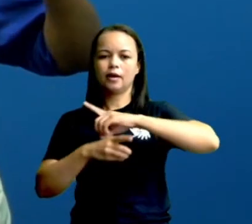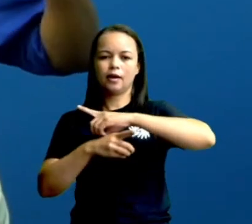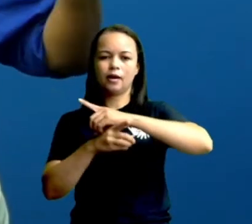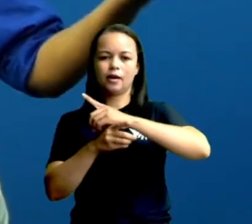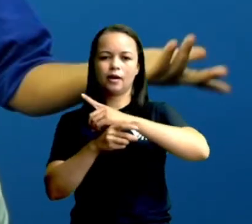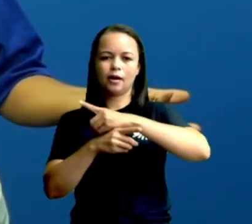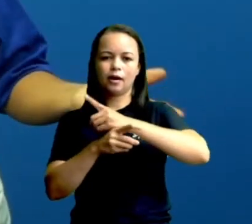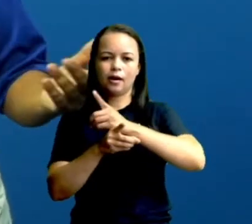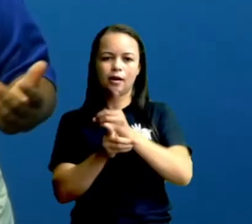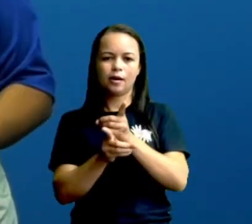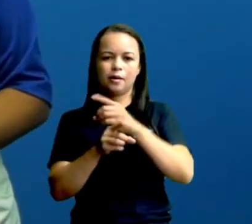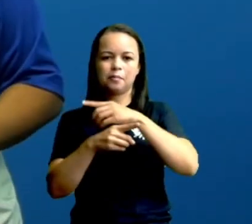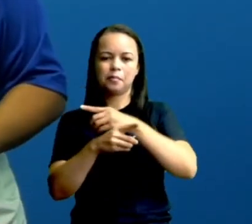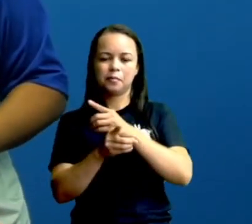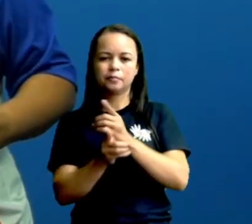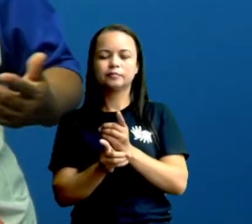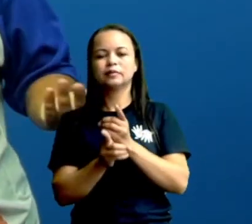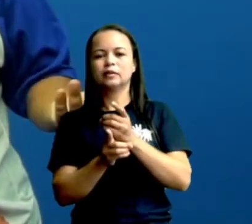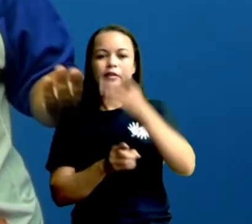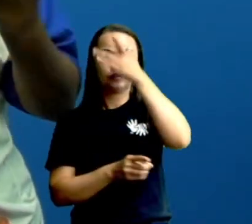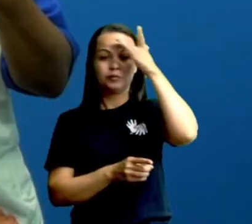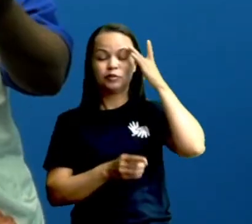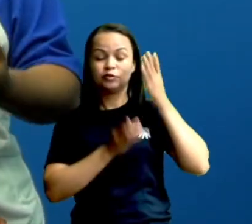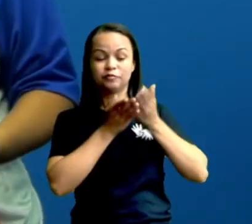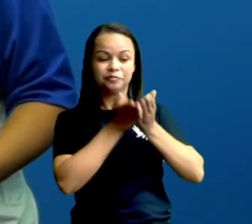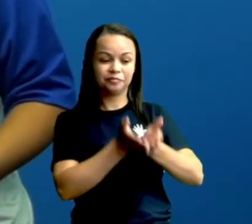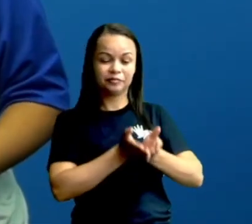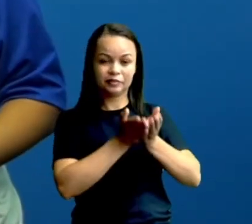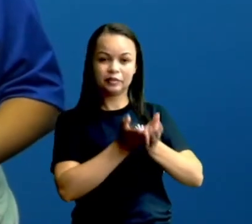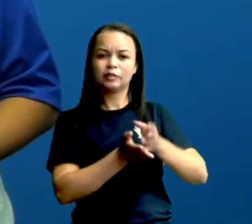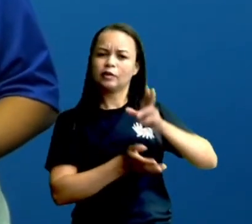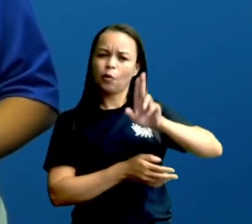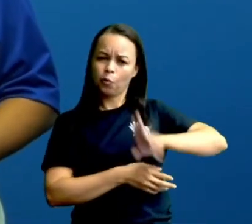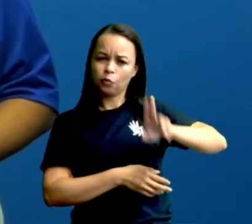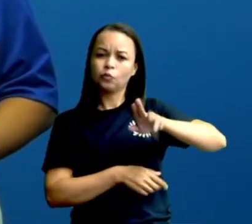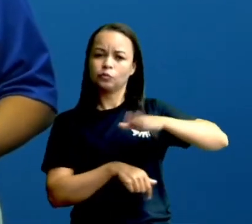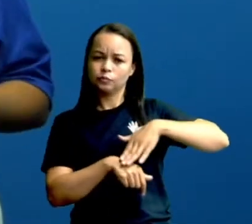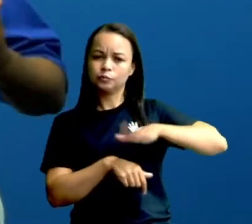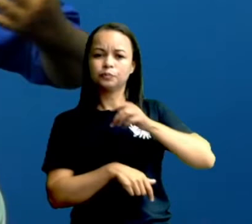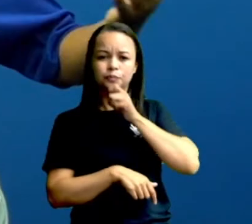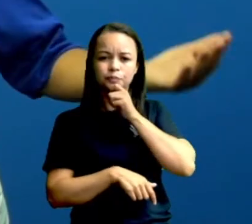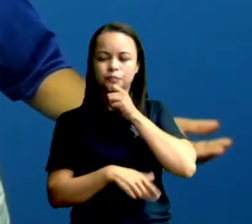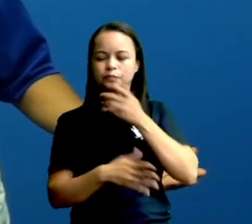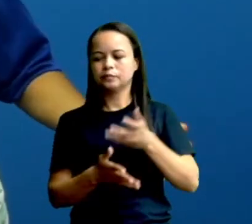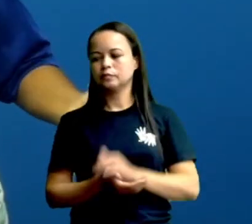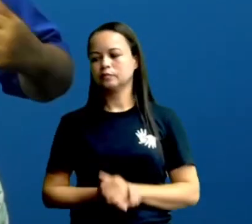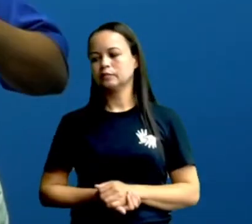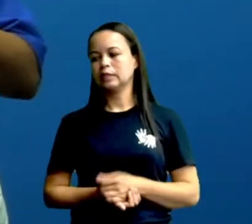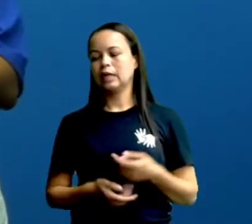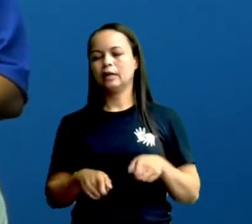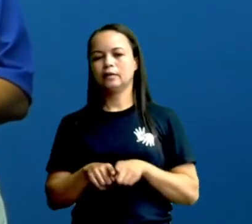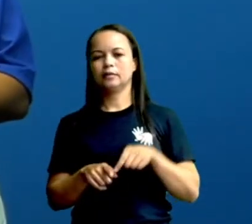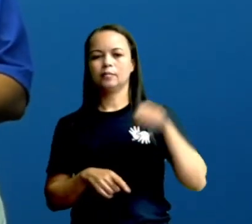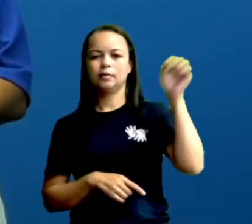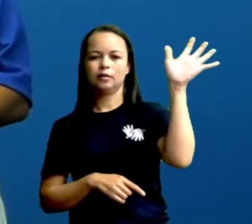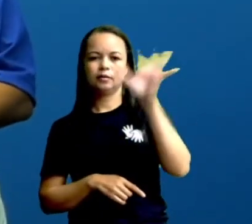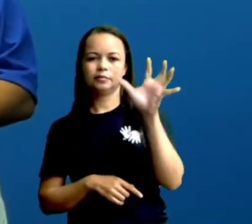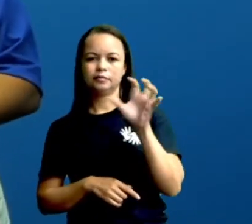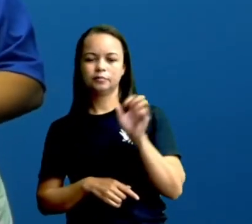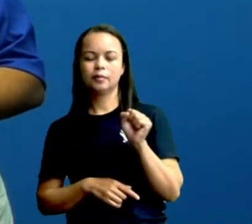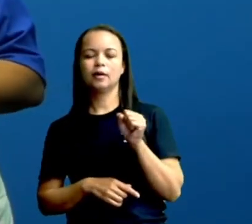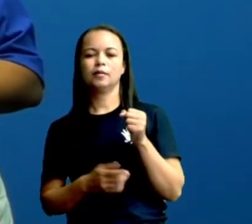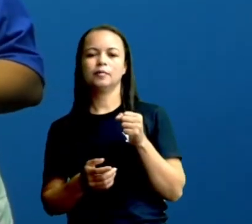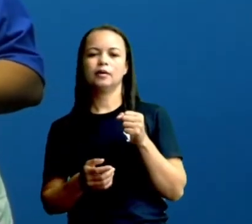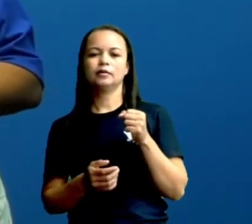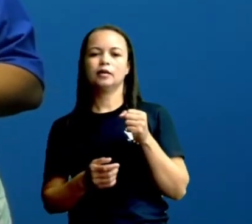principalmente o pessoal marítimo, né, os navegadores usaram muito e ainda usam. E os mapas, que nos ajudam a direcionar,